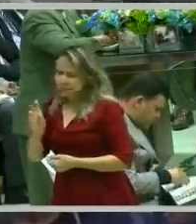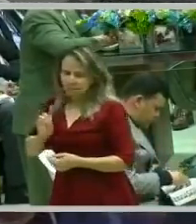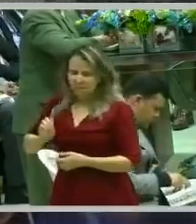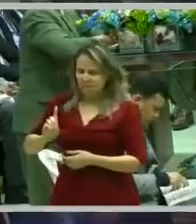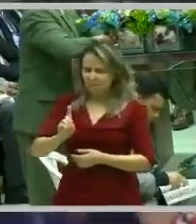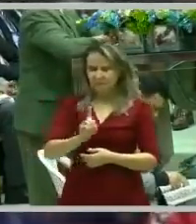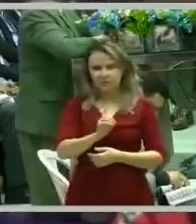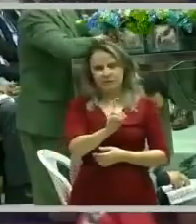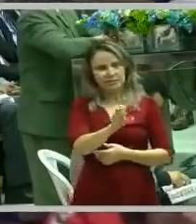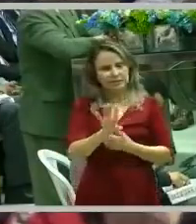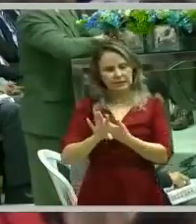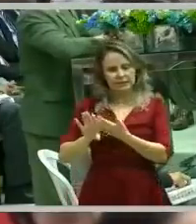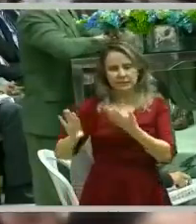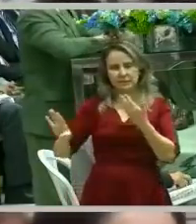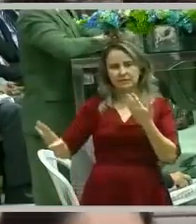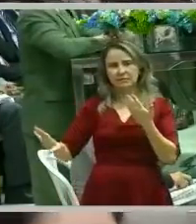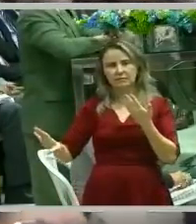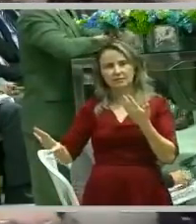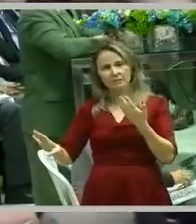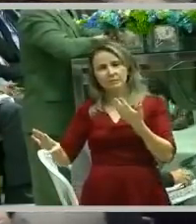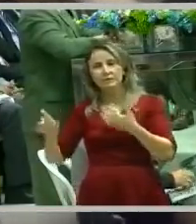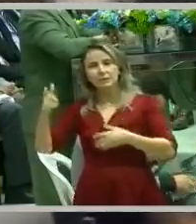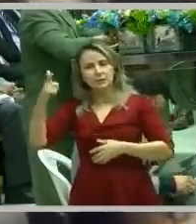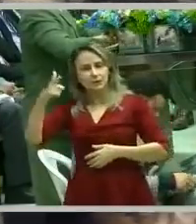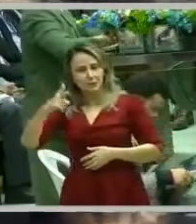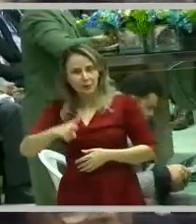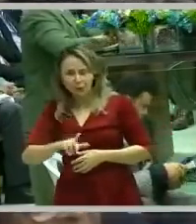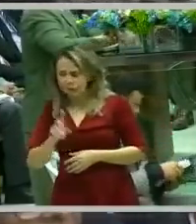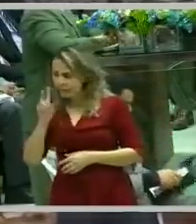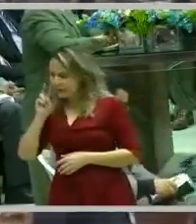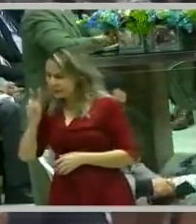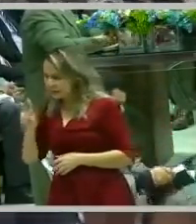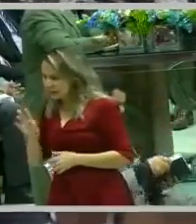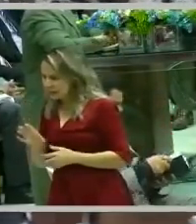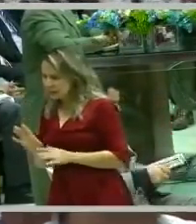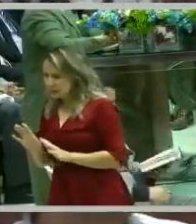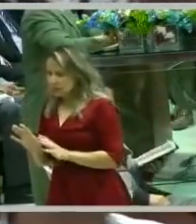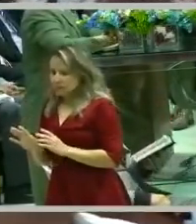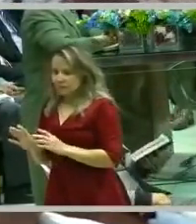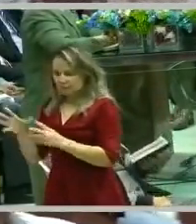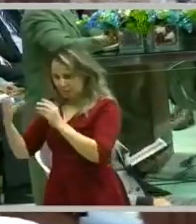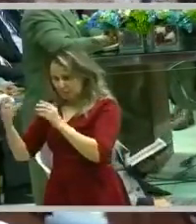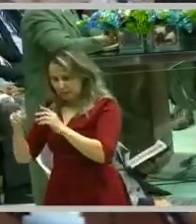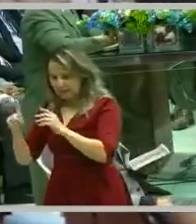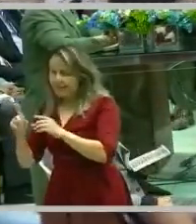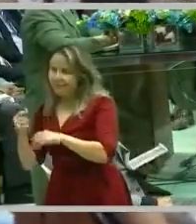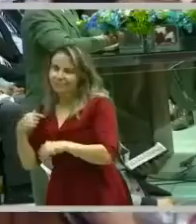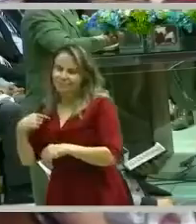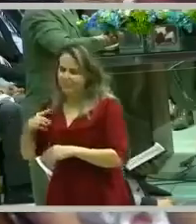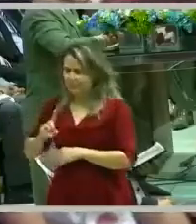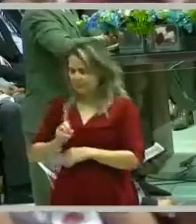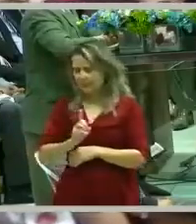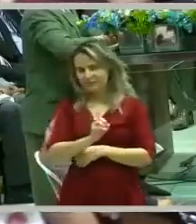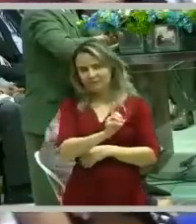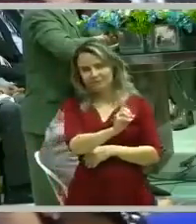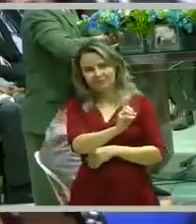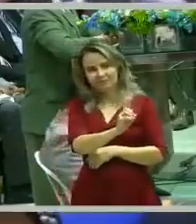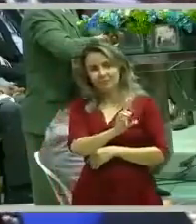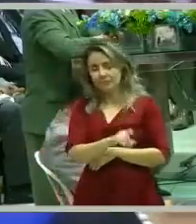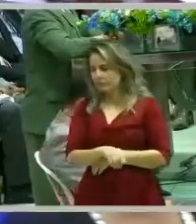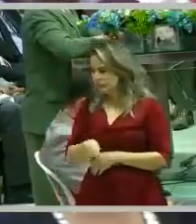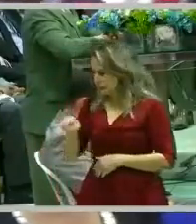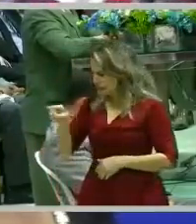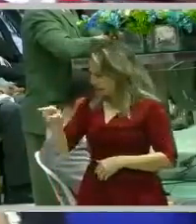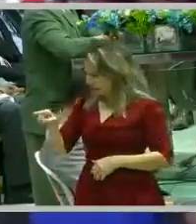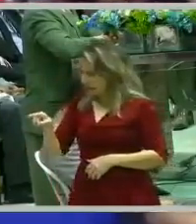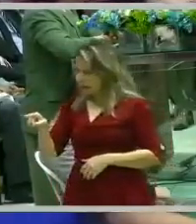E desviou-se dele. Outra vez. E desviou-se dele. Diga, Eliabe. Eliabe. Tu não vai